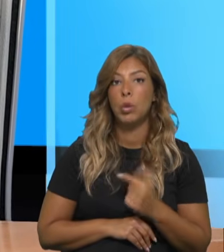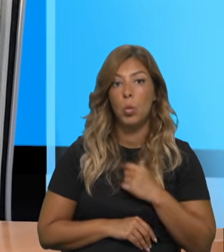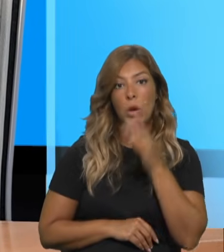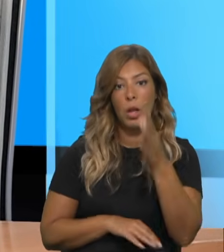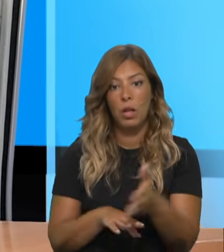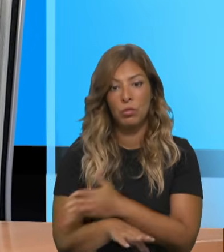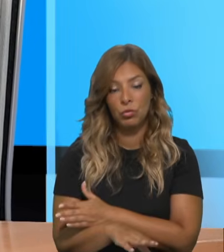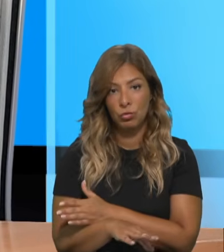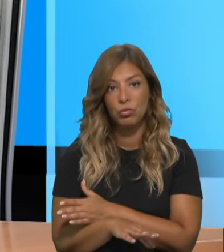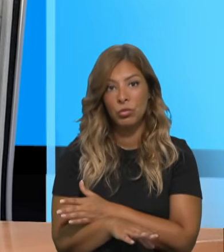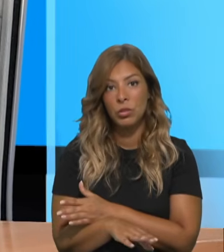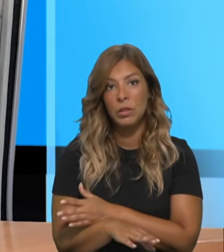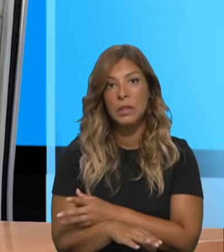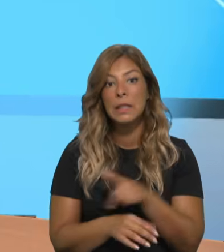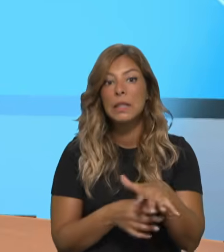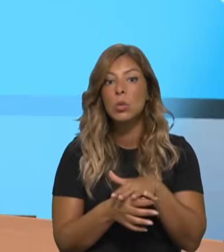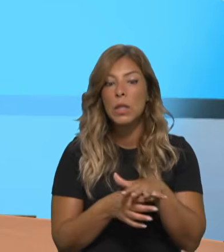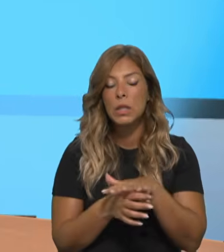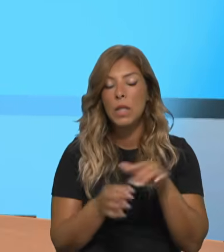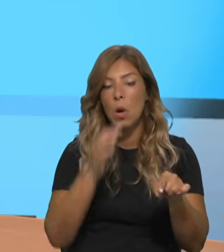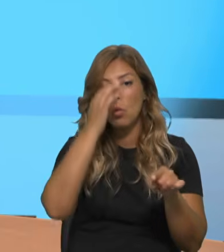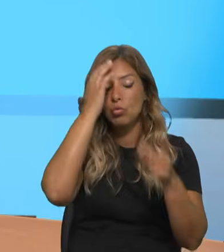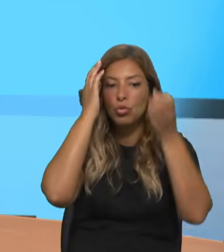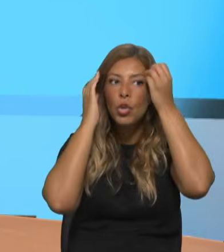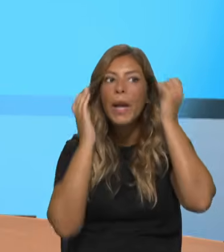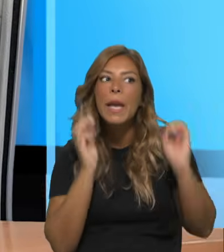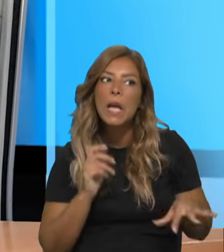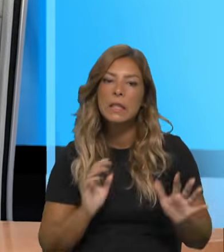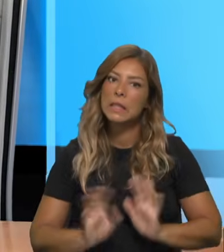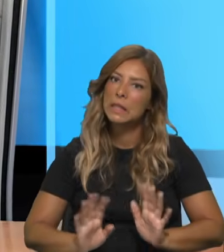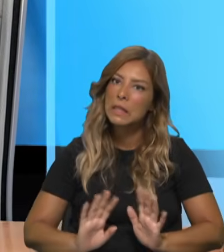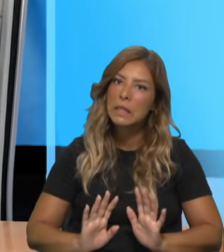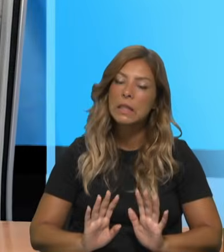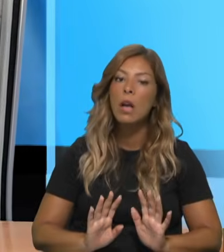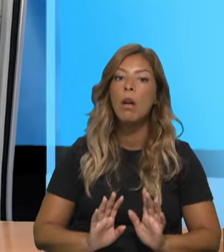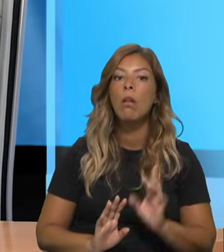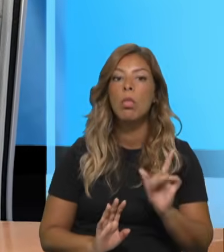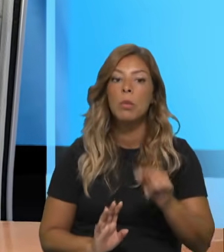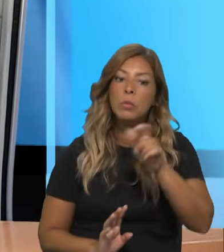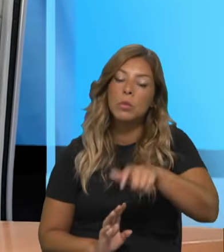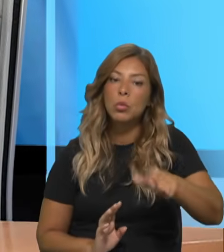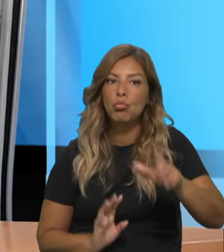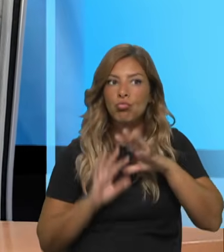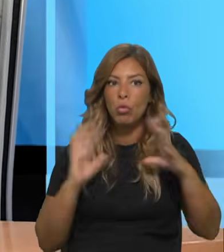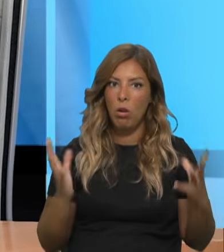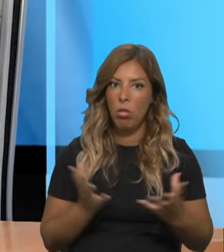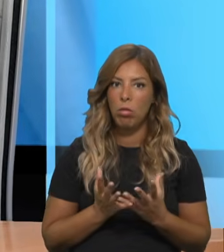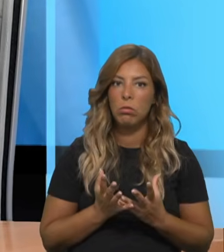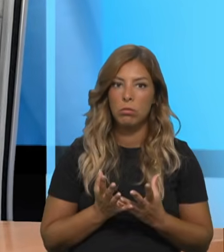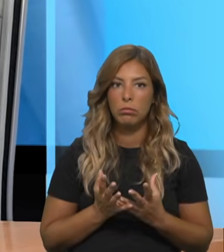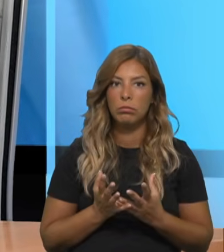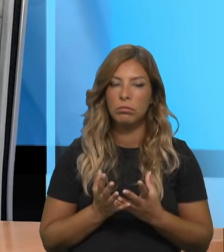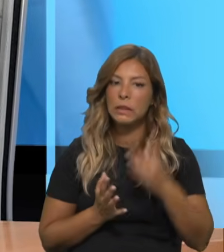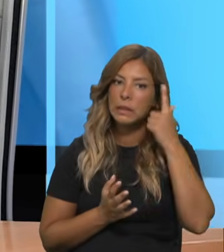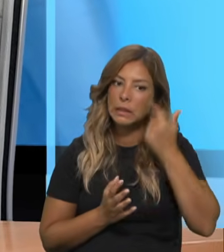não deixar que esta situação caia no esquecimento, que dos cidadãos em geral tenham presente